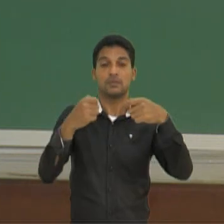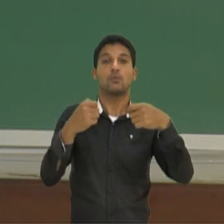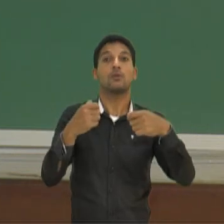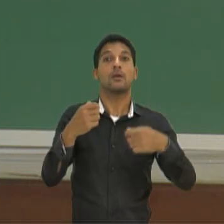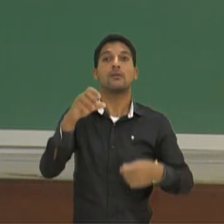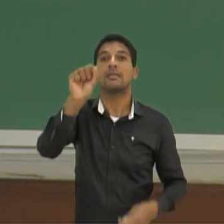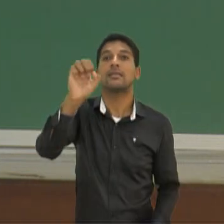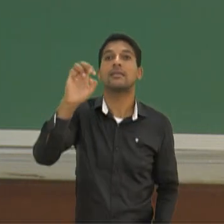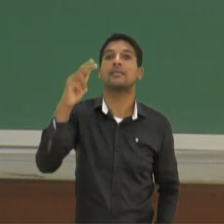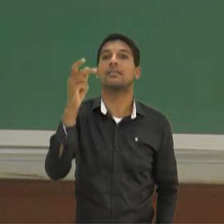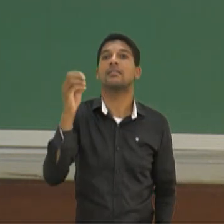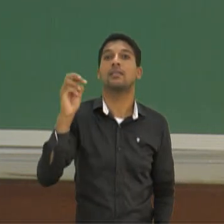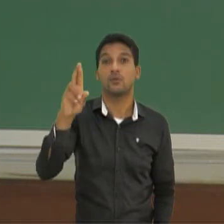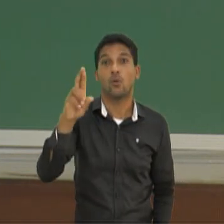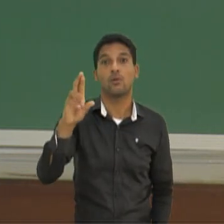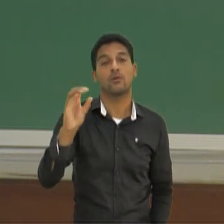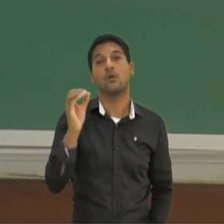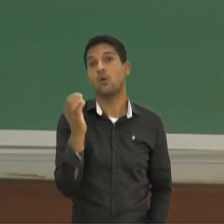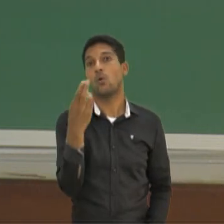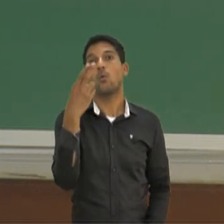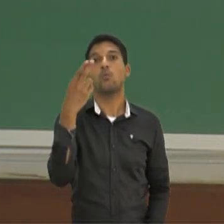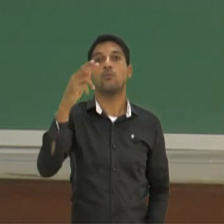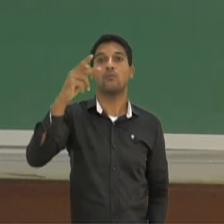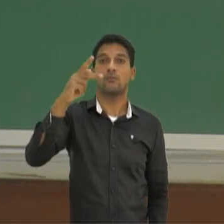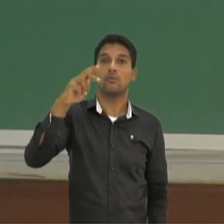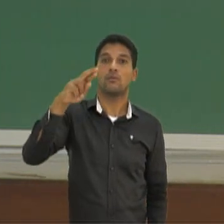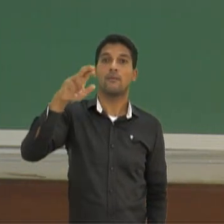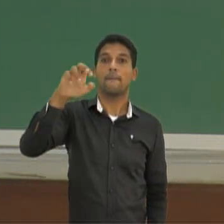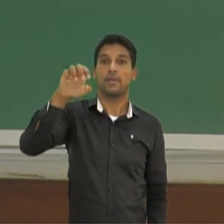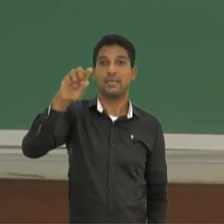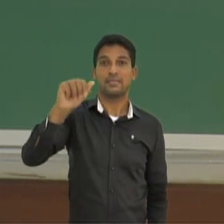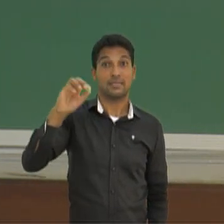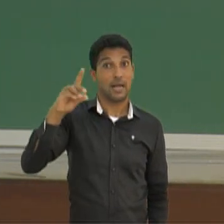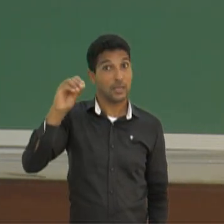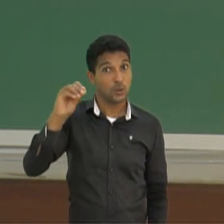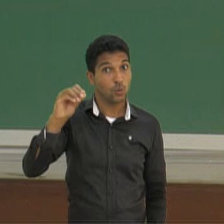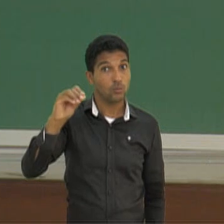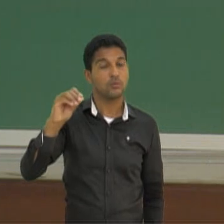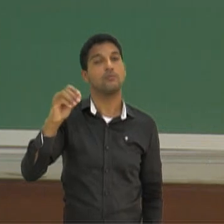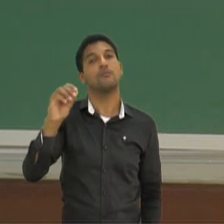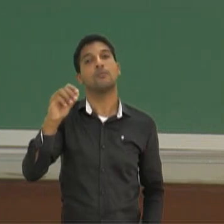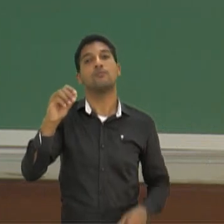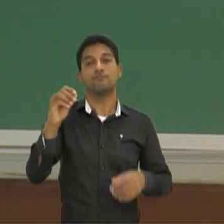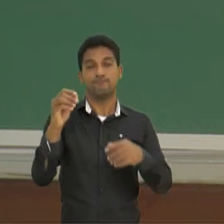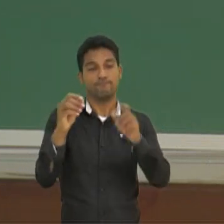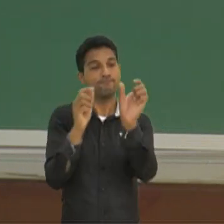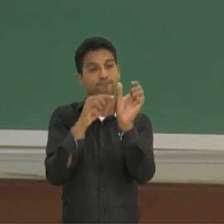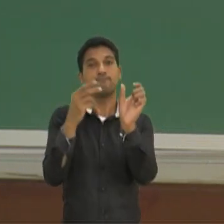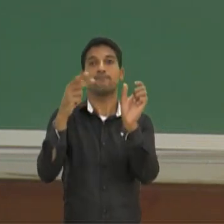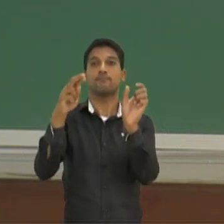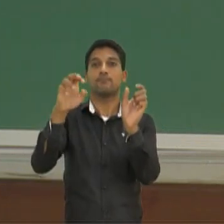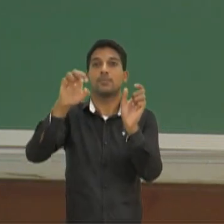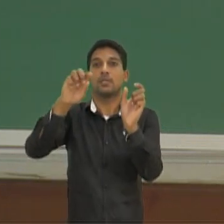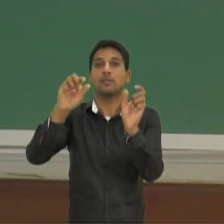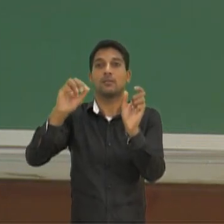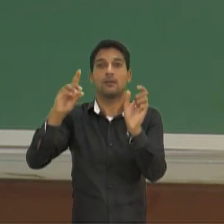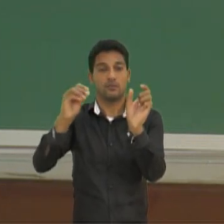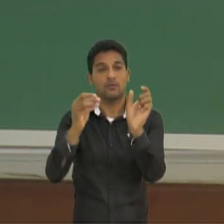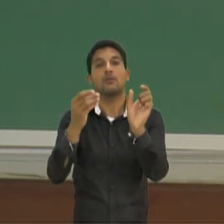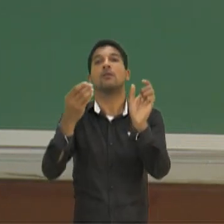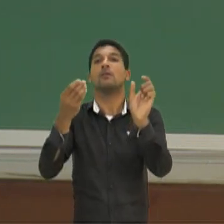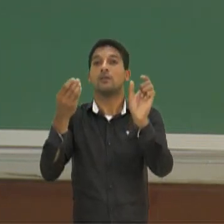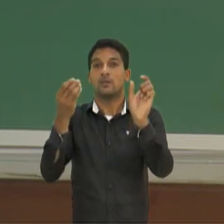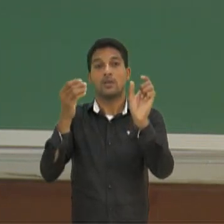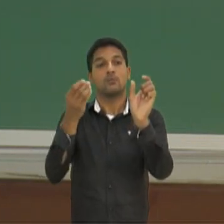cuidados, né? Do representante, do gerente da loja, do representante comercial da loja tal, enfim. Fica a critério de vocês